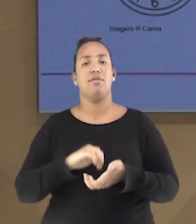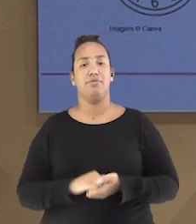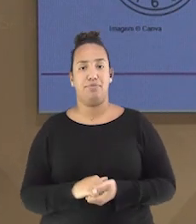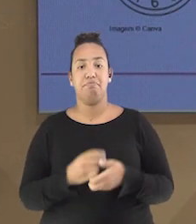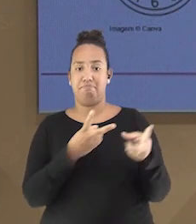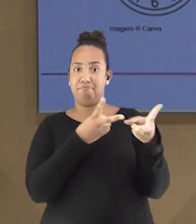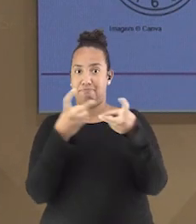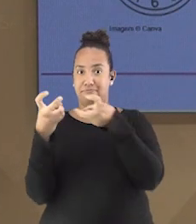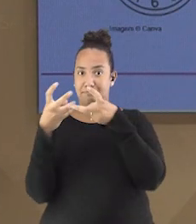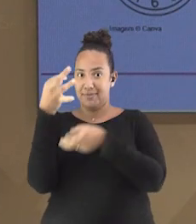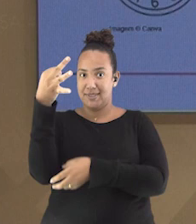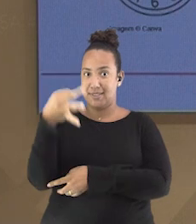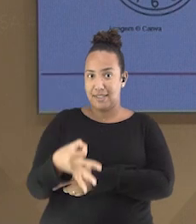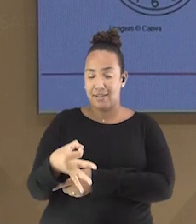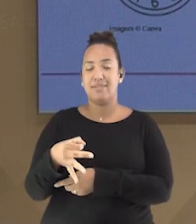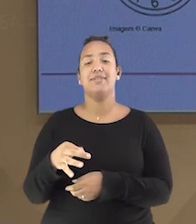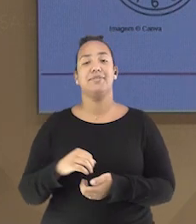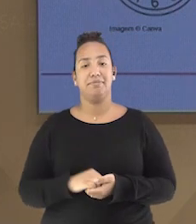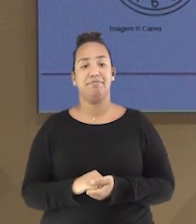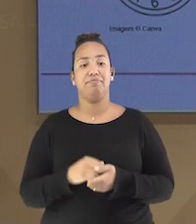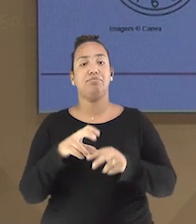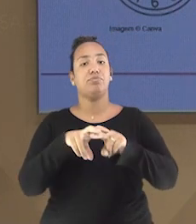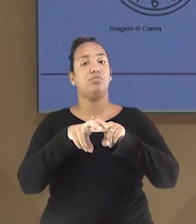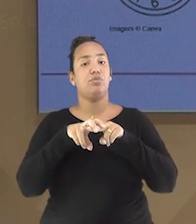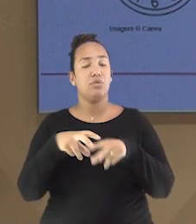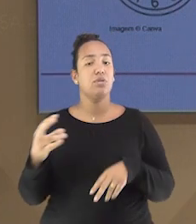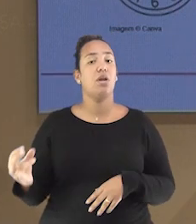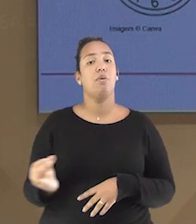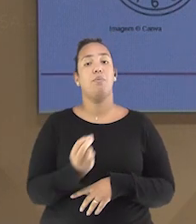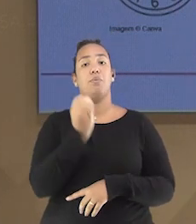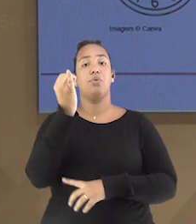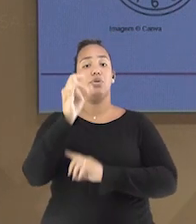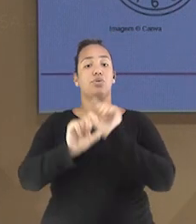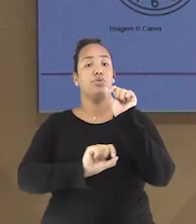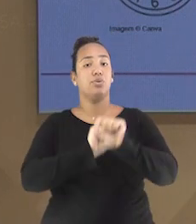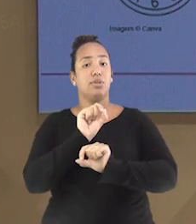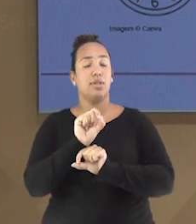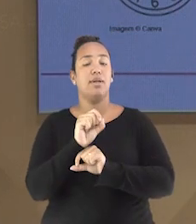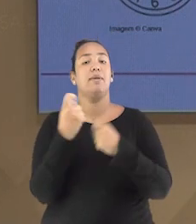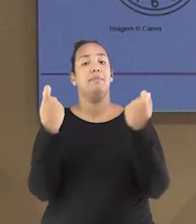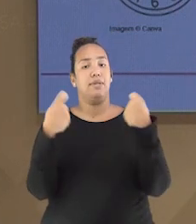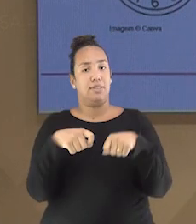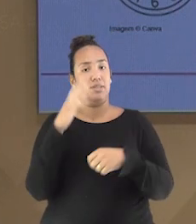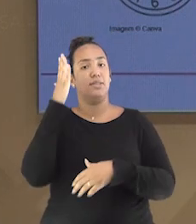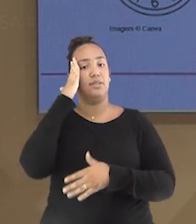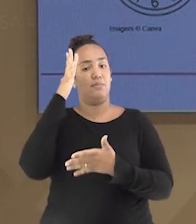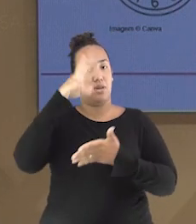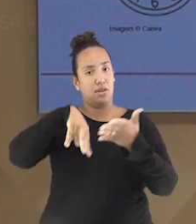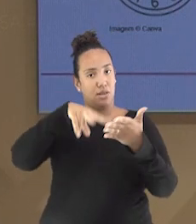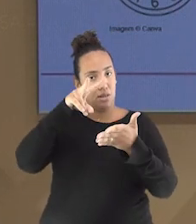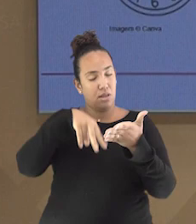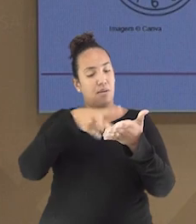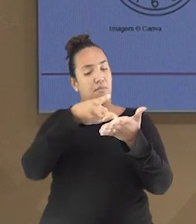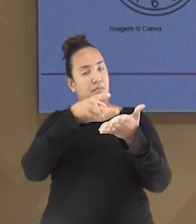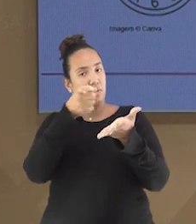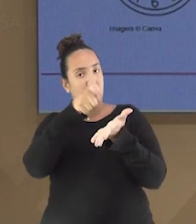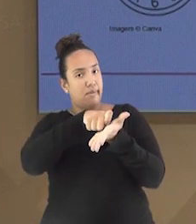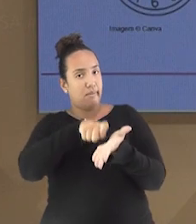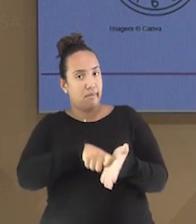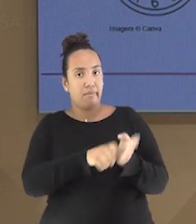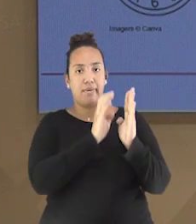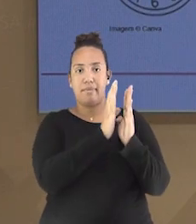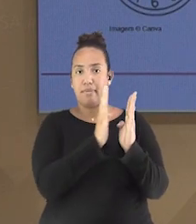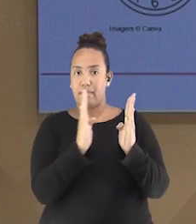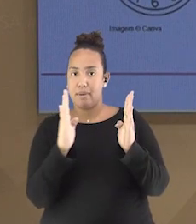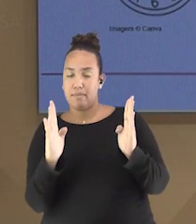parte. E por isso é tão importante saber ler, escrever e ordenar os números. E é